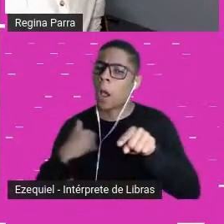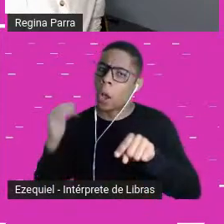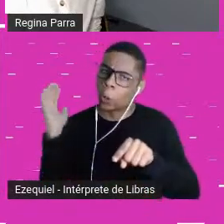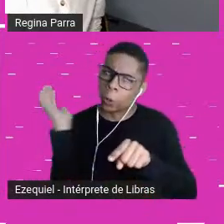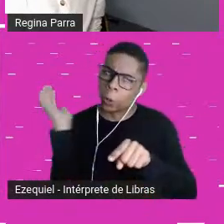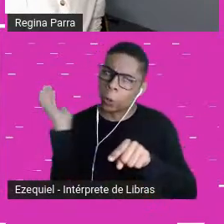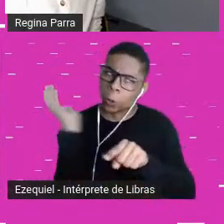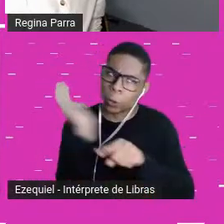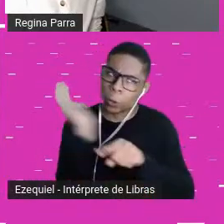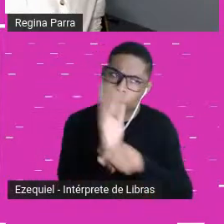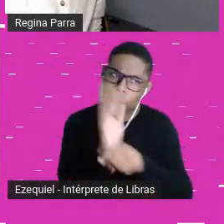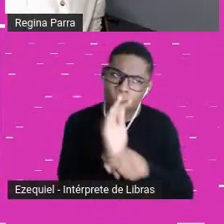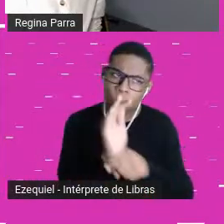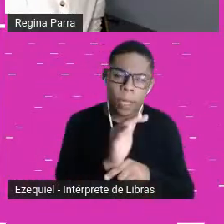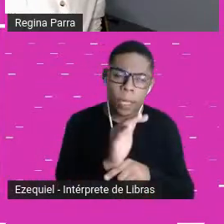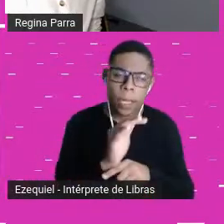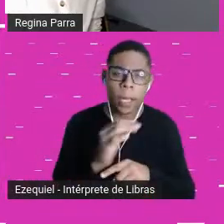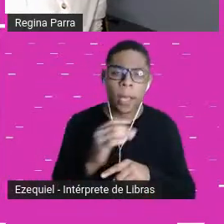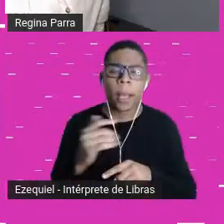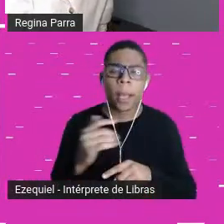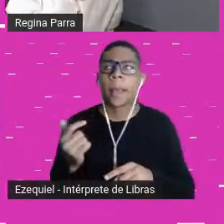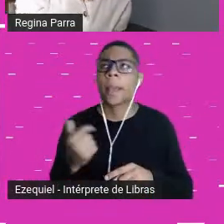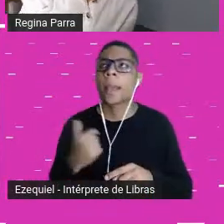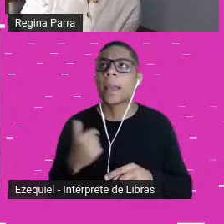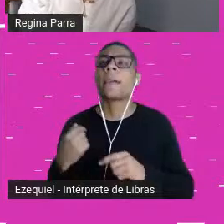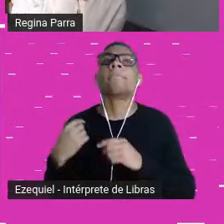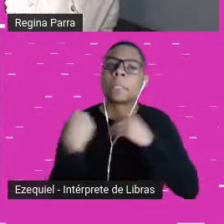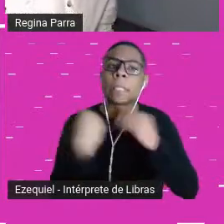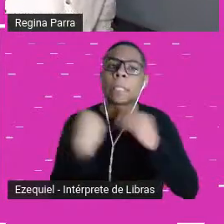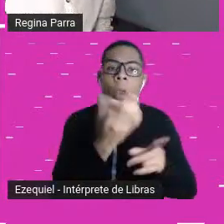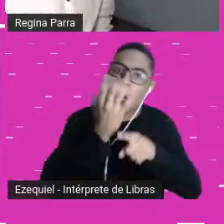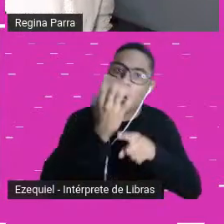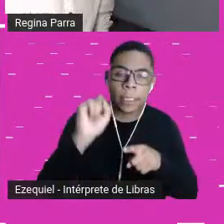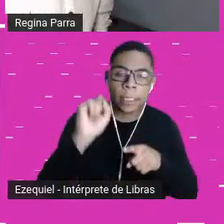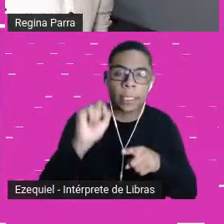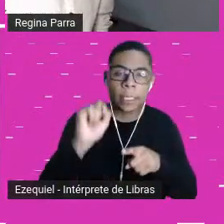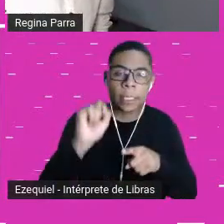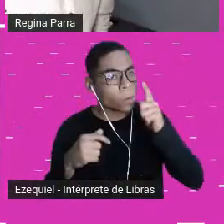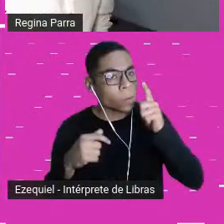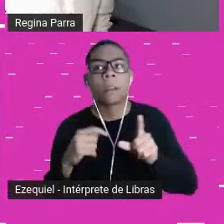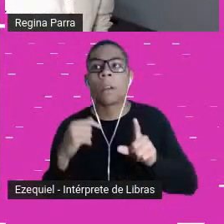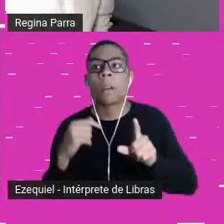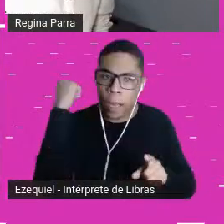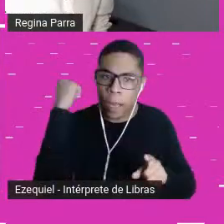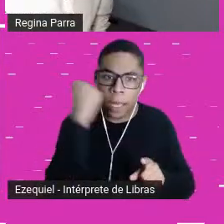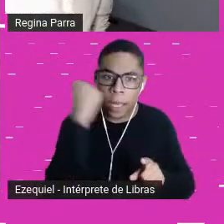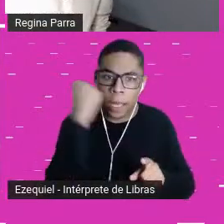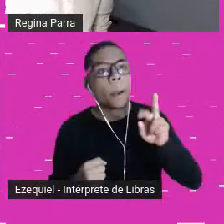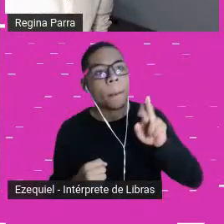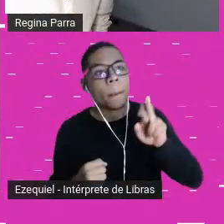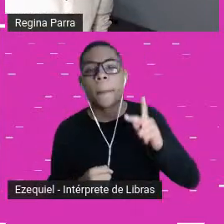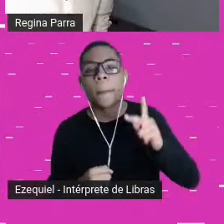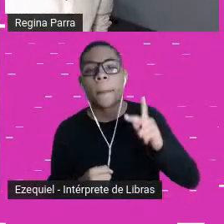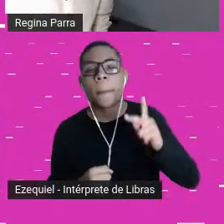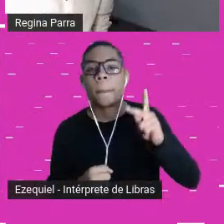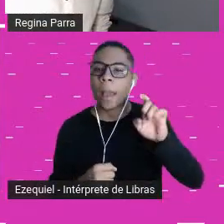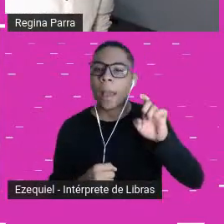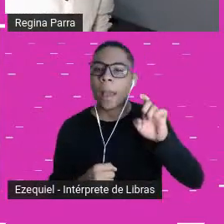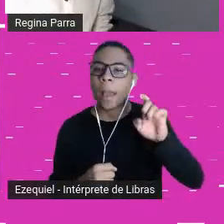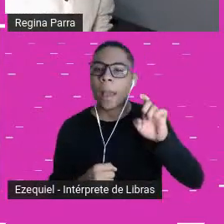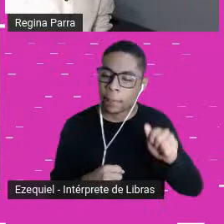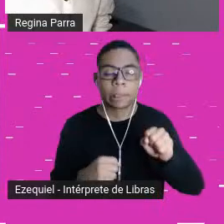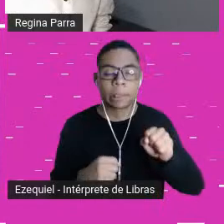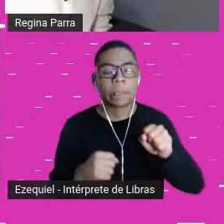você conquistar o tal do Velocínio de Ouro, eu matei meu irmão Pélias, enfim, né? Ela vai colocando